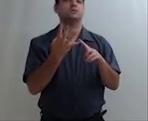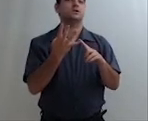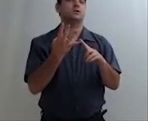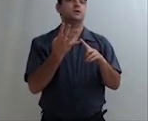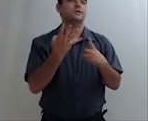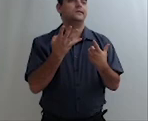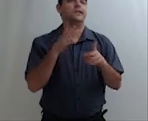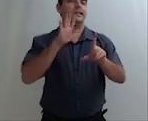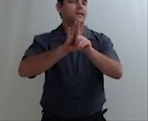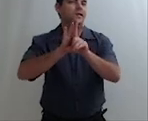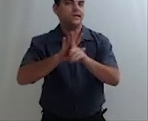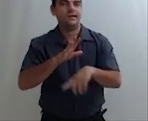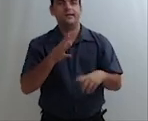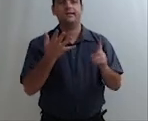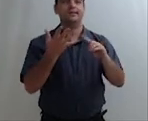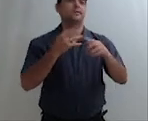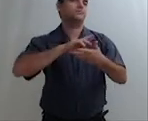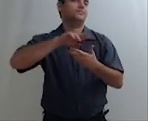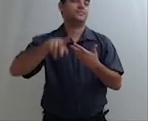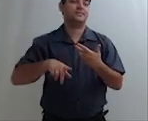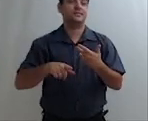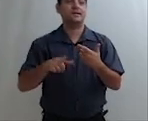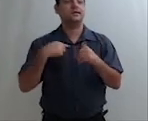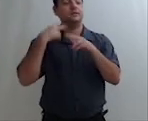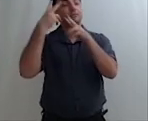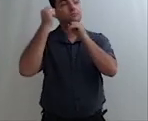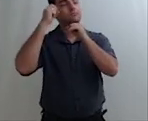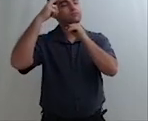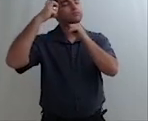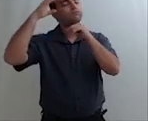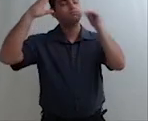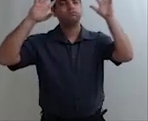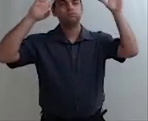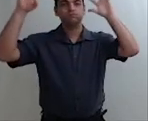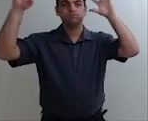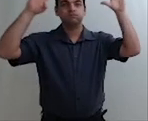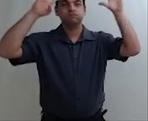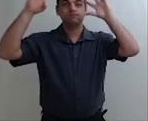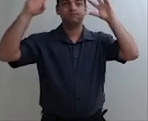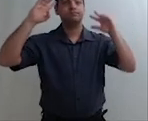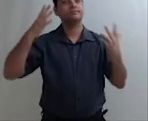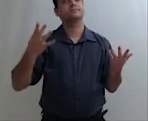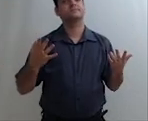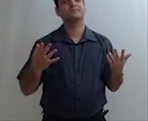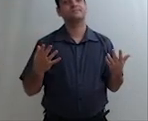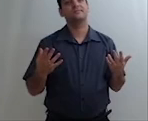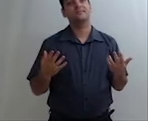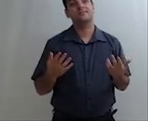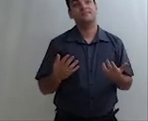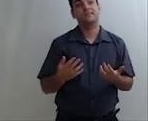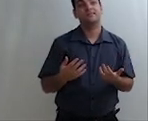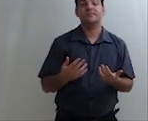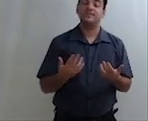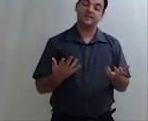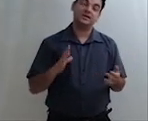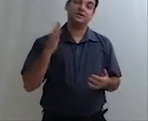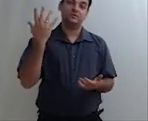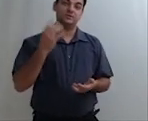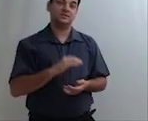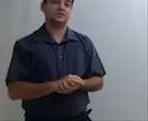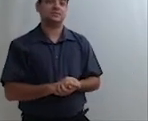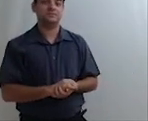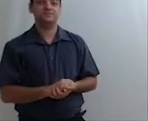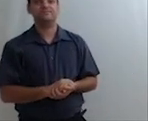se aliam e tem a sua memória contaminada infelizmente sem possibilidade de